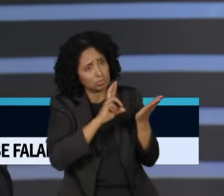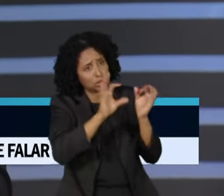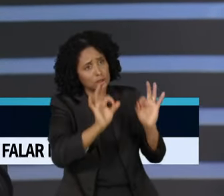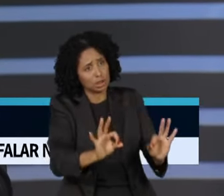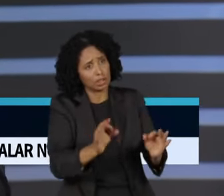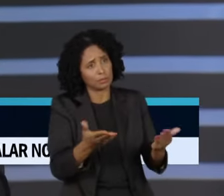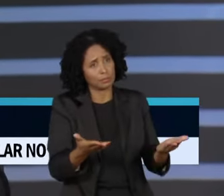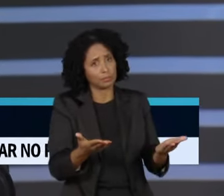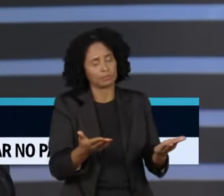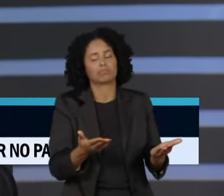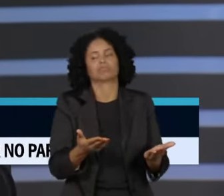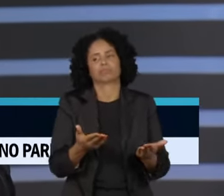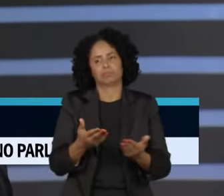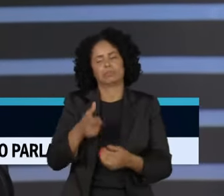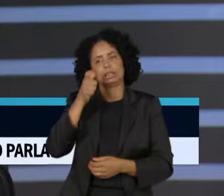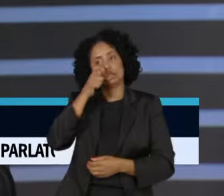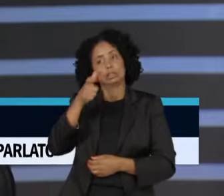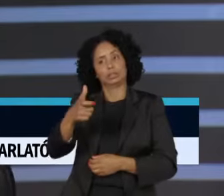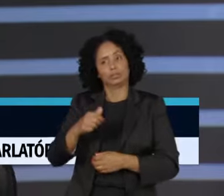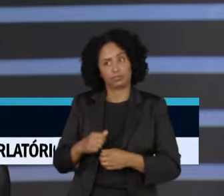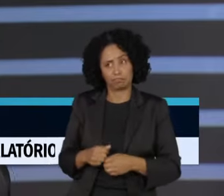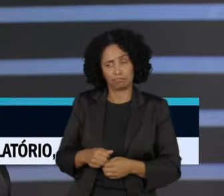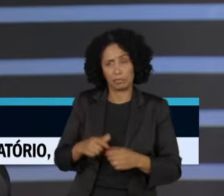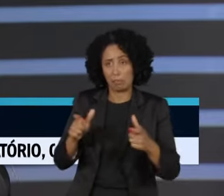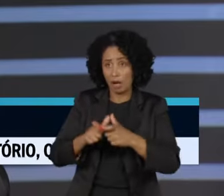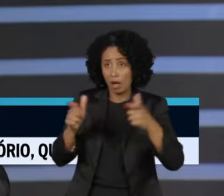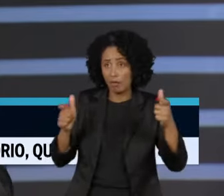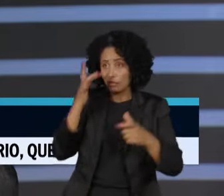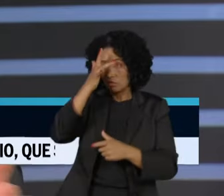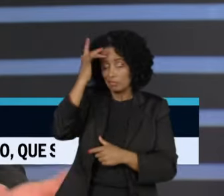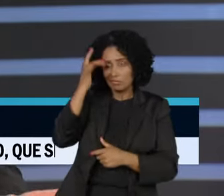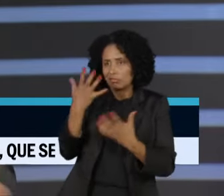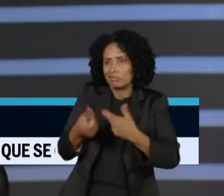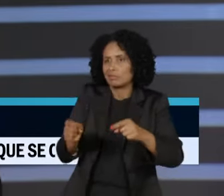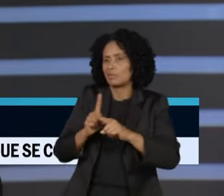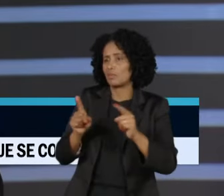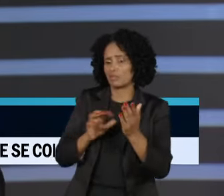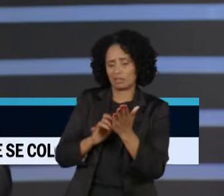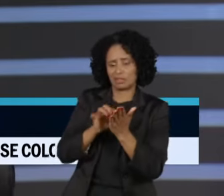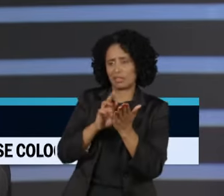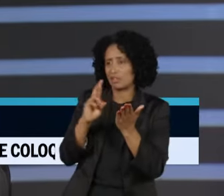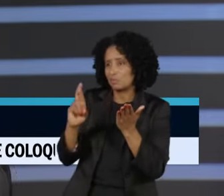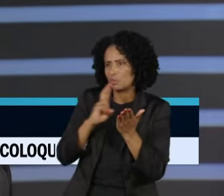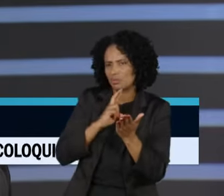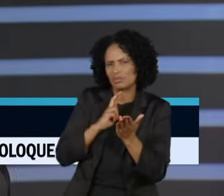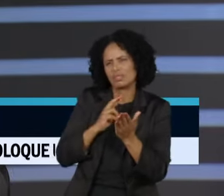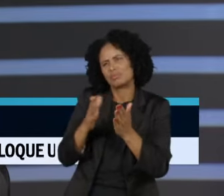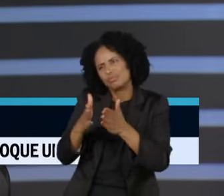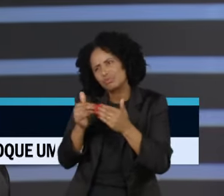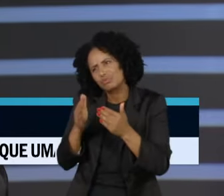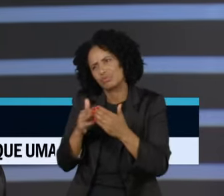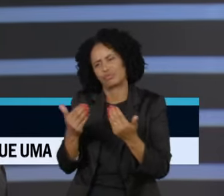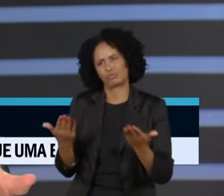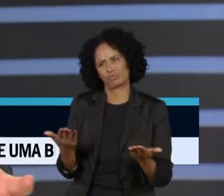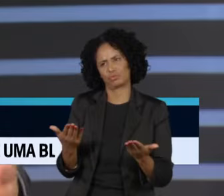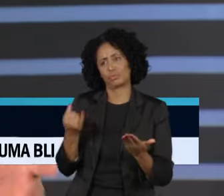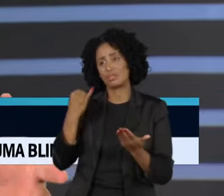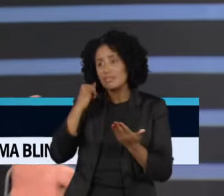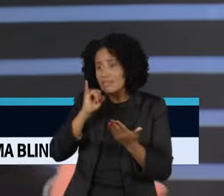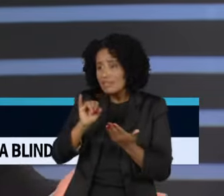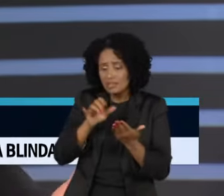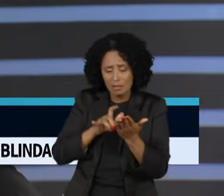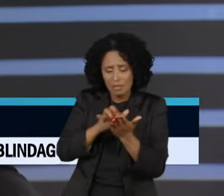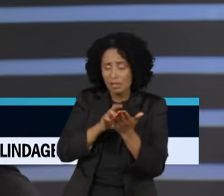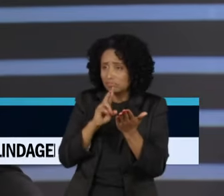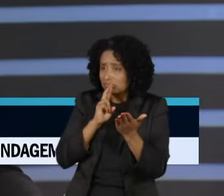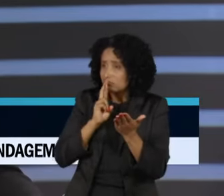porque tem muita gente se negando a responder o censo. Gente, não faça isso. Com base no censo, você consegue descobrir a quantidade